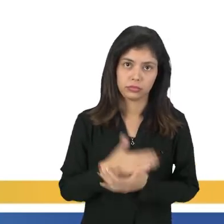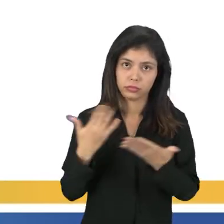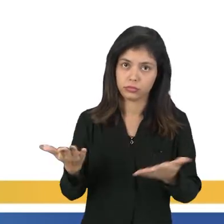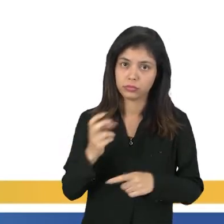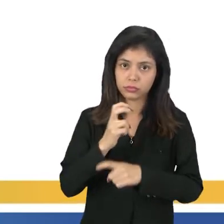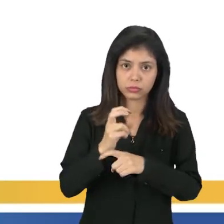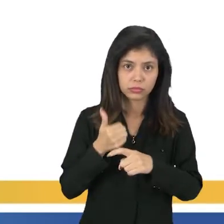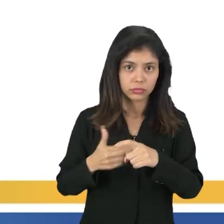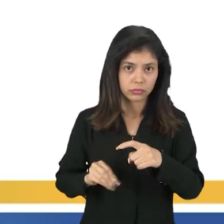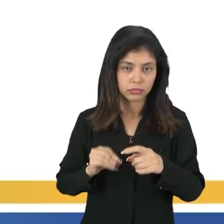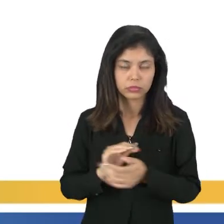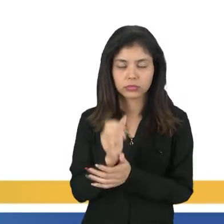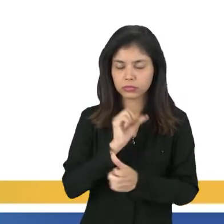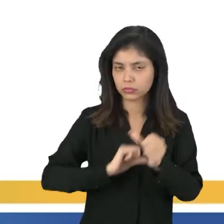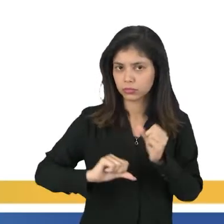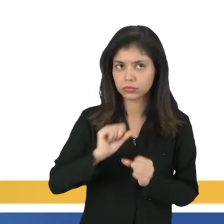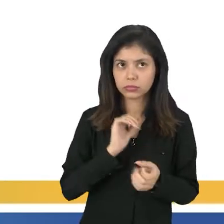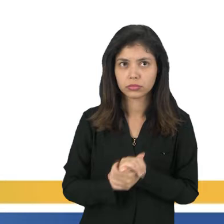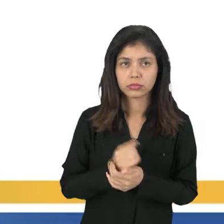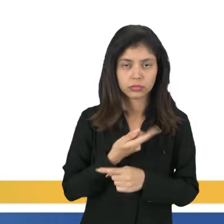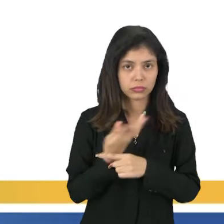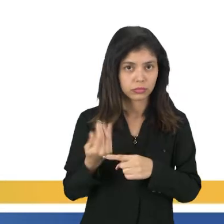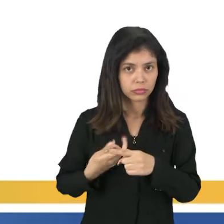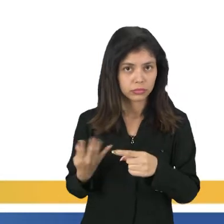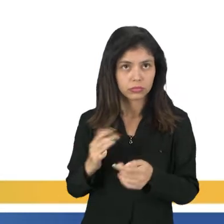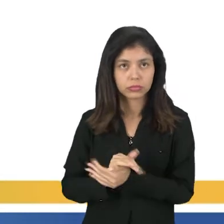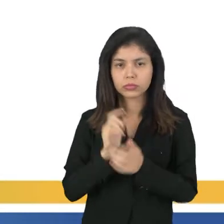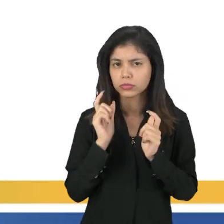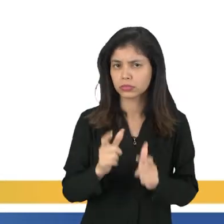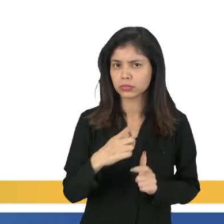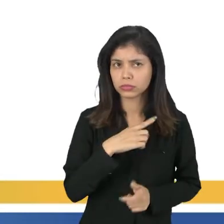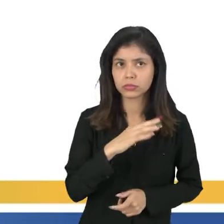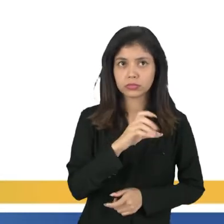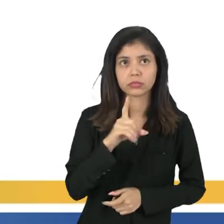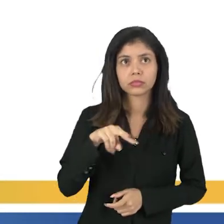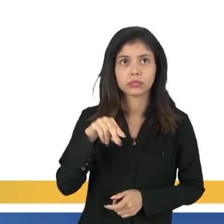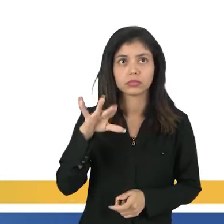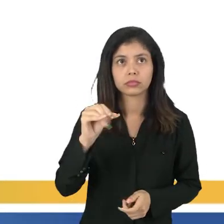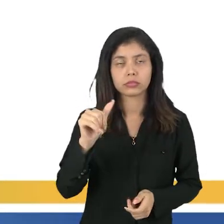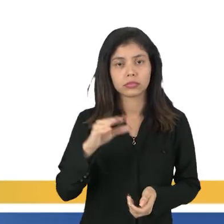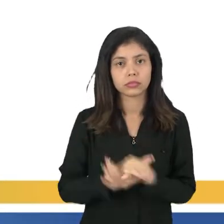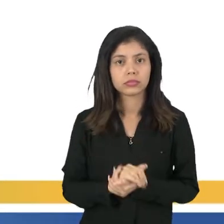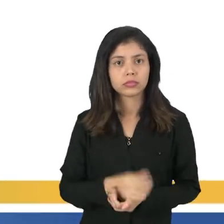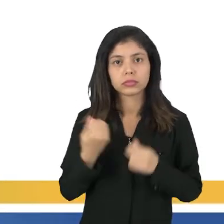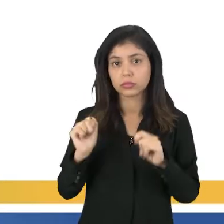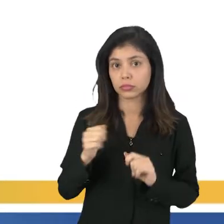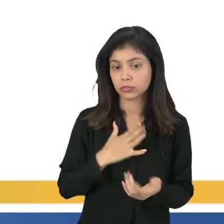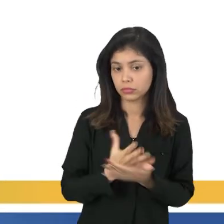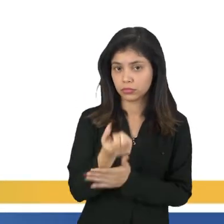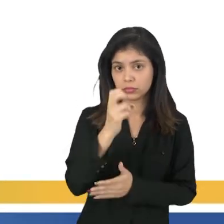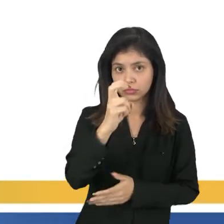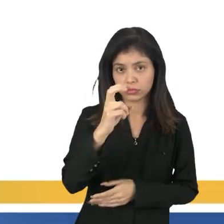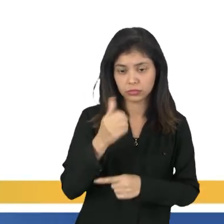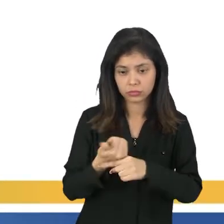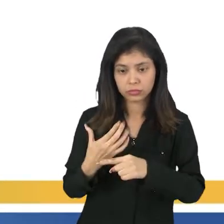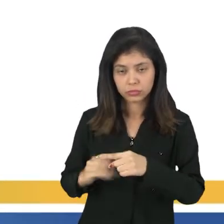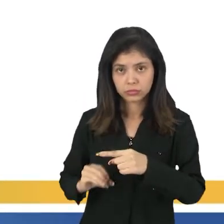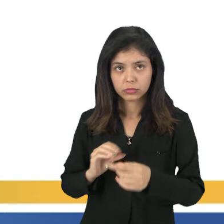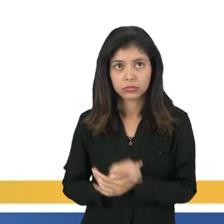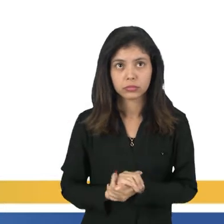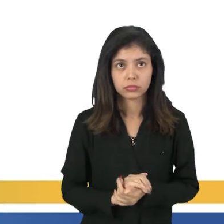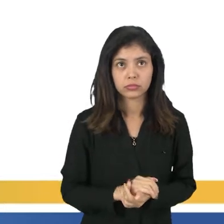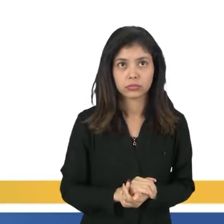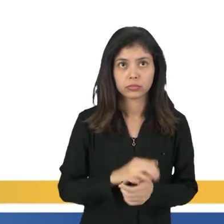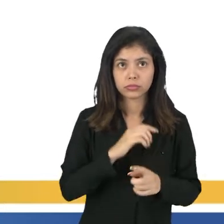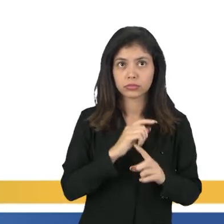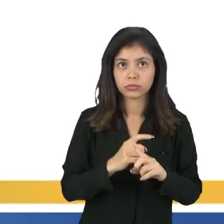que 5 décimos eu quero transformar numa fração onde o denominador seja 100. Ou seja, eu vou ter que pegar 5 décimos e vou ter que multiplicar por